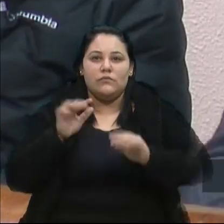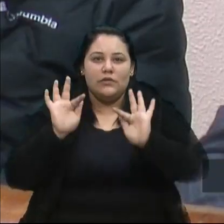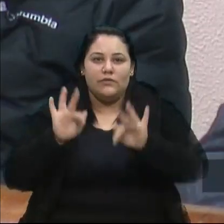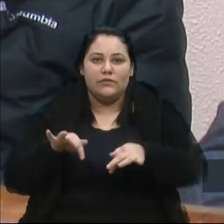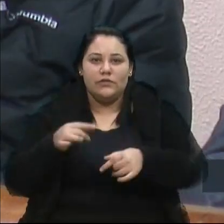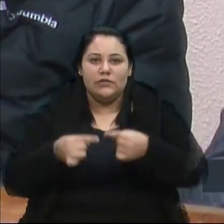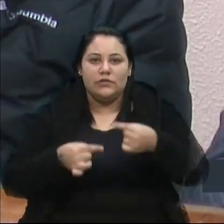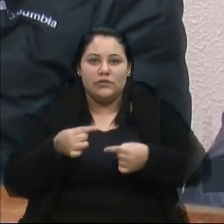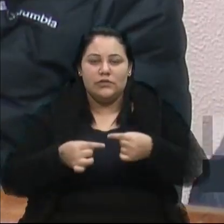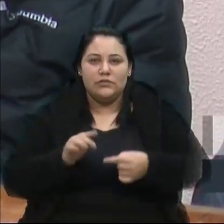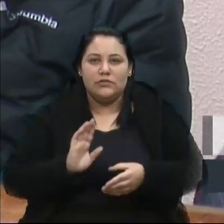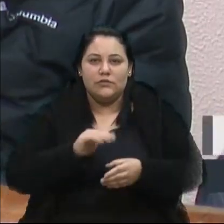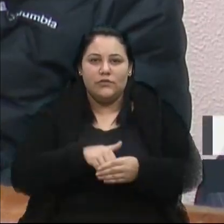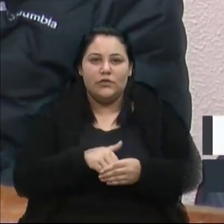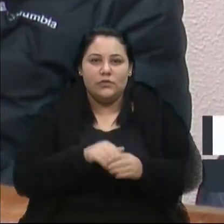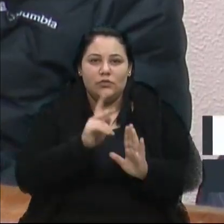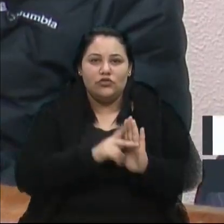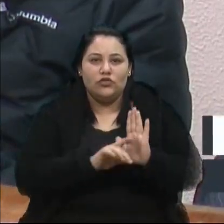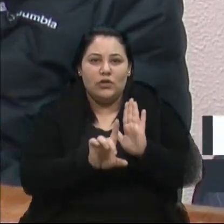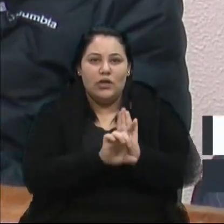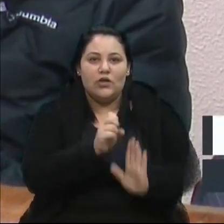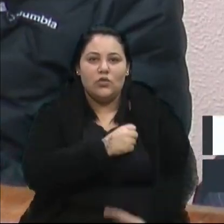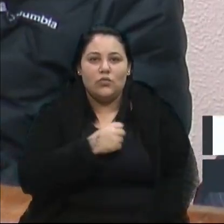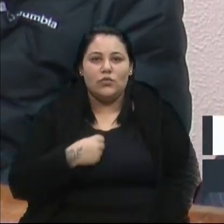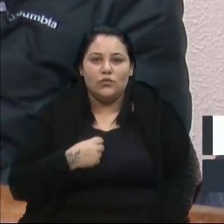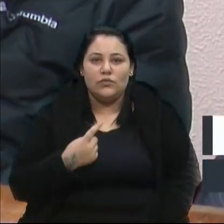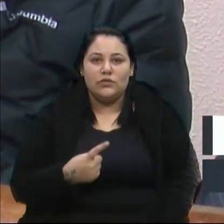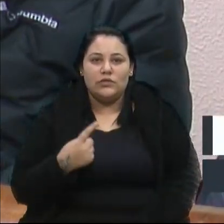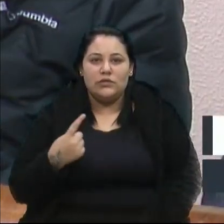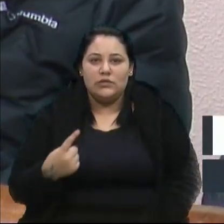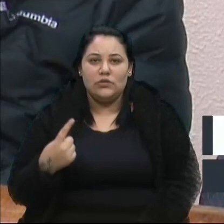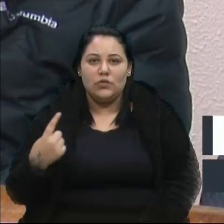Encerrada a discussão, em votação o projeto de lei número